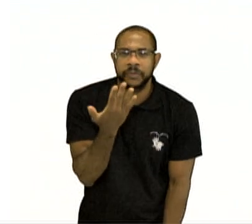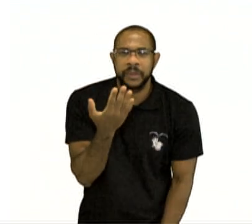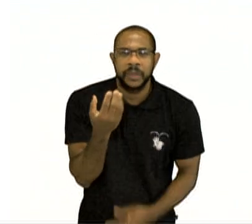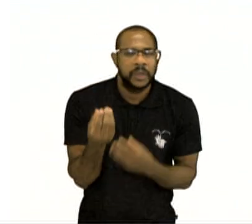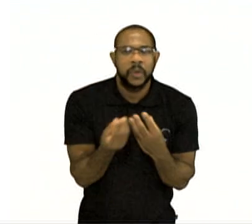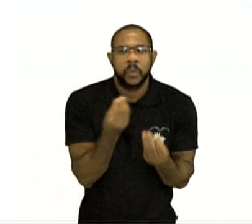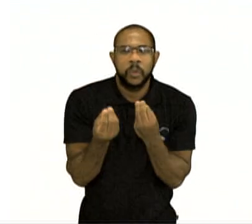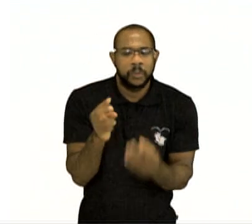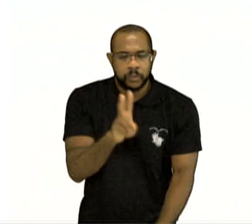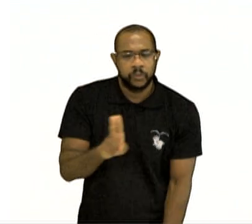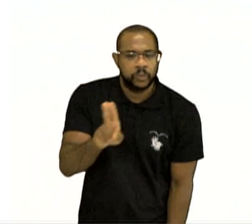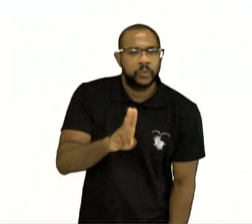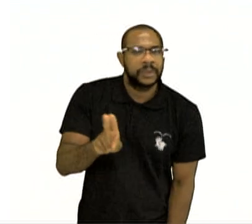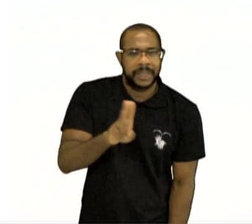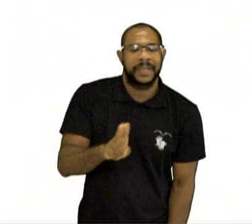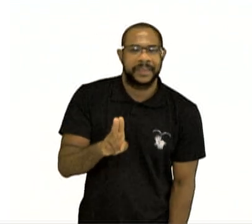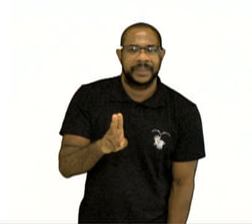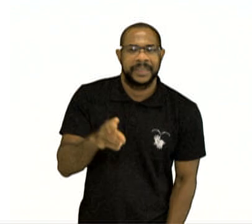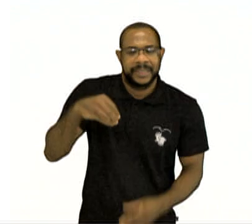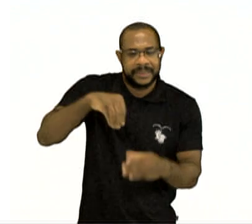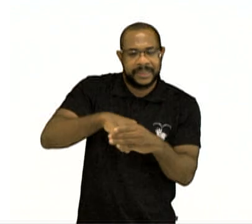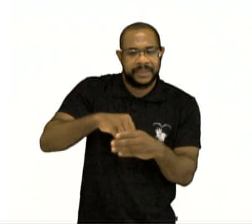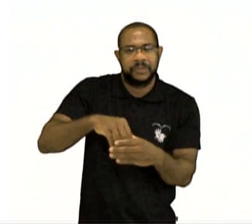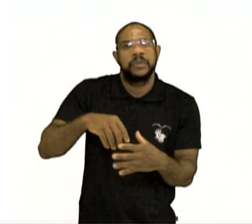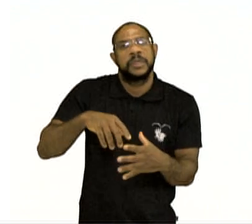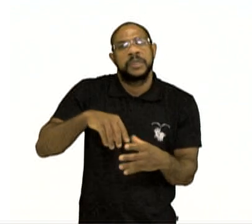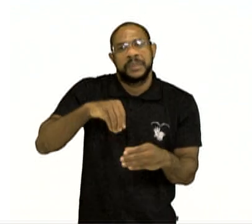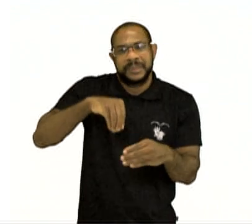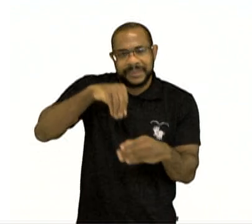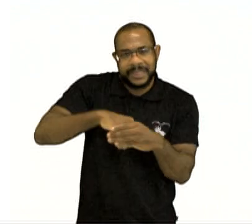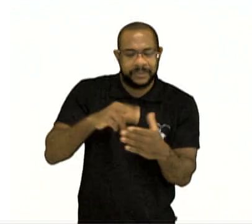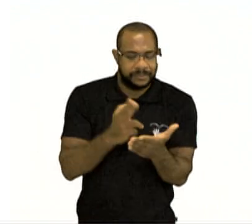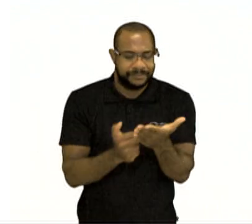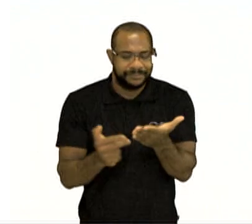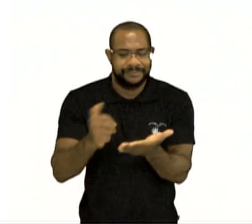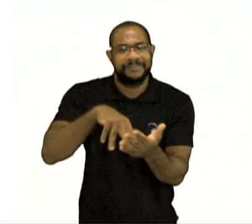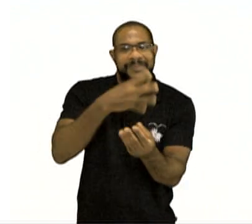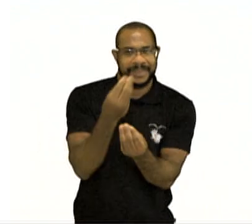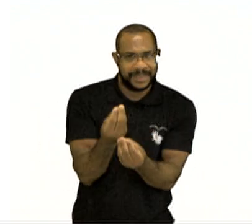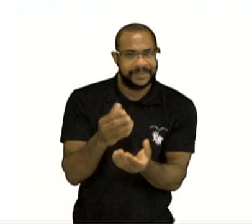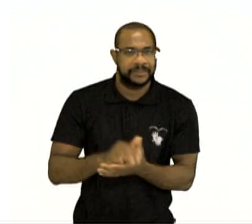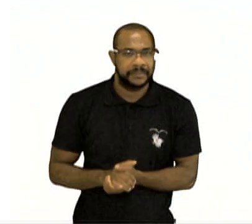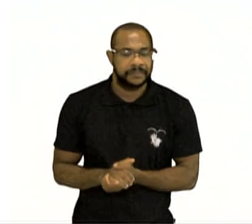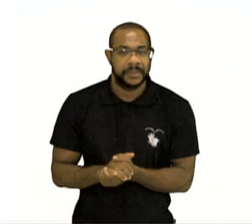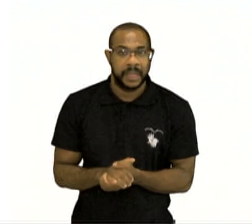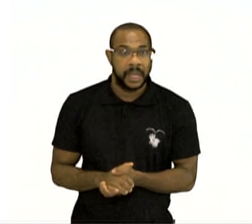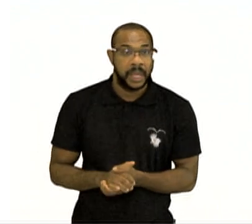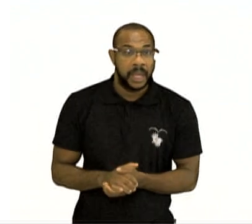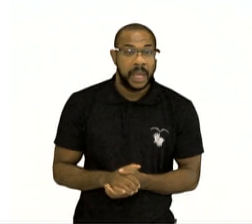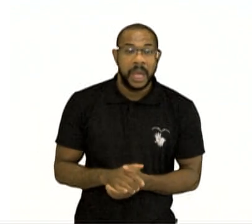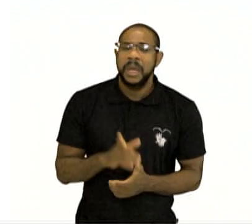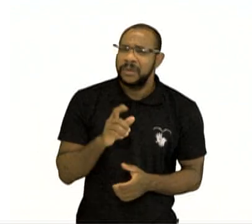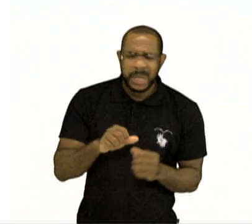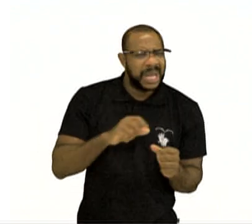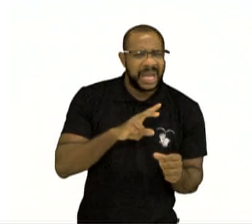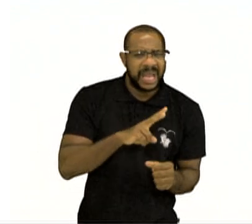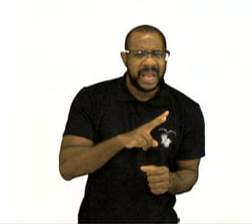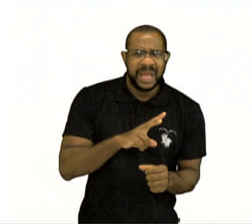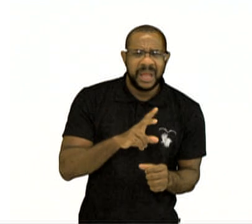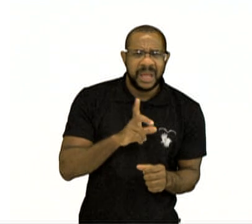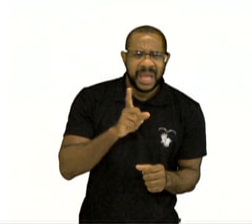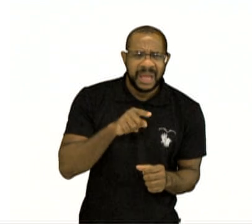foram utilizadas nas obras de arte? Você tem ideia? Elas mudaram conforme o